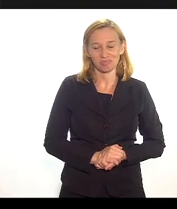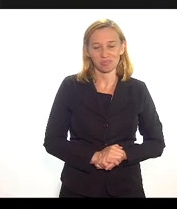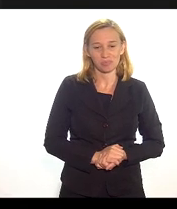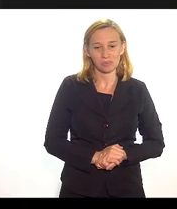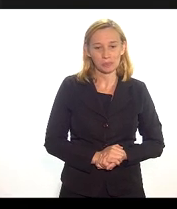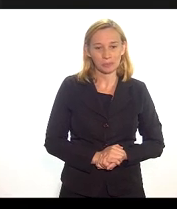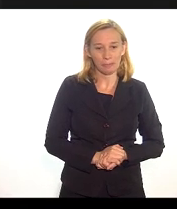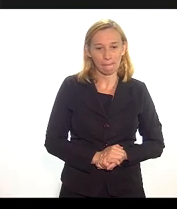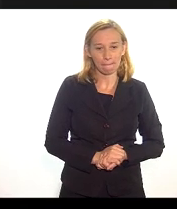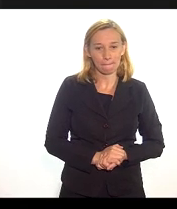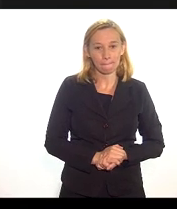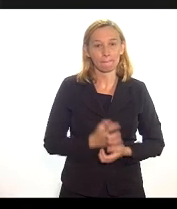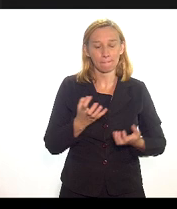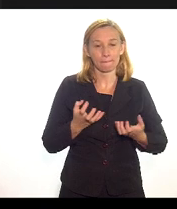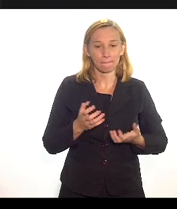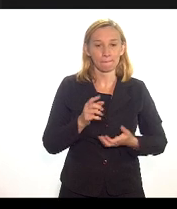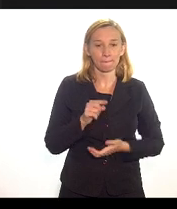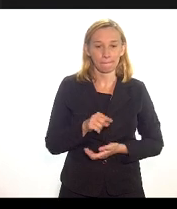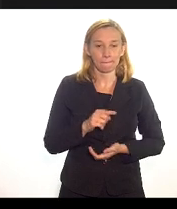Então,